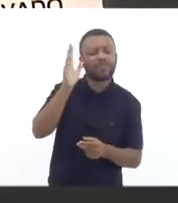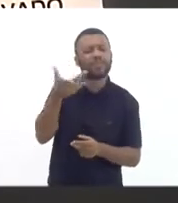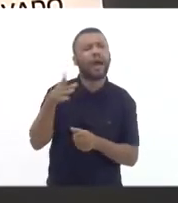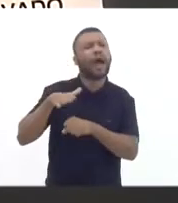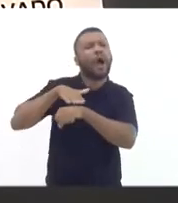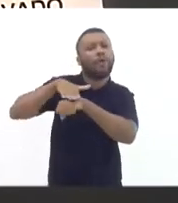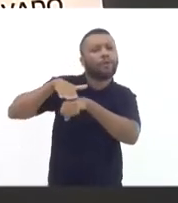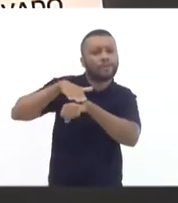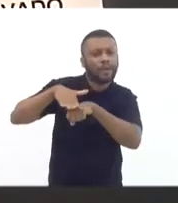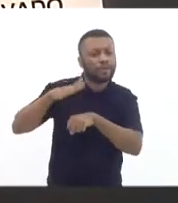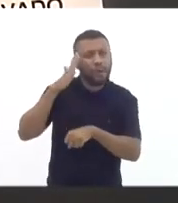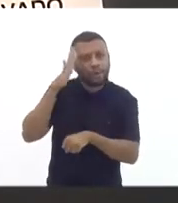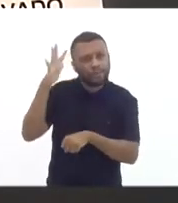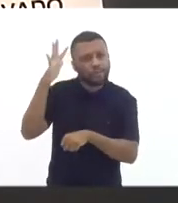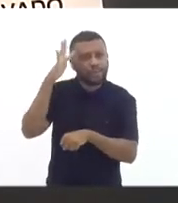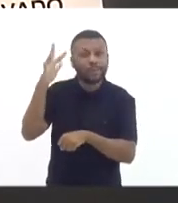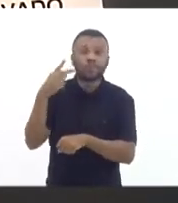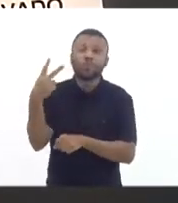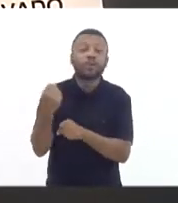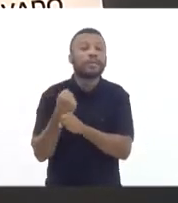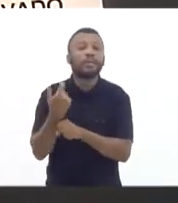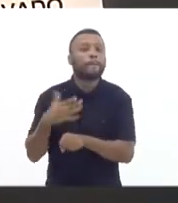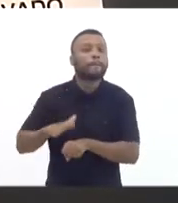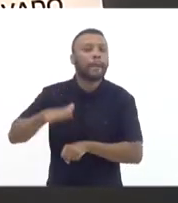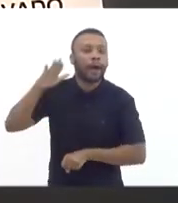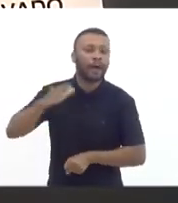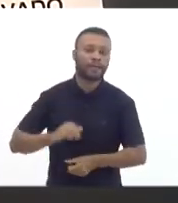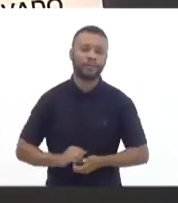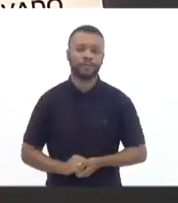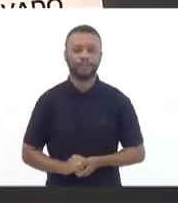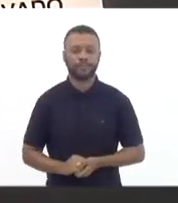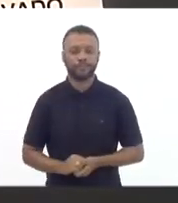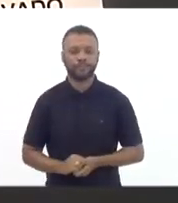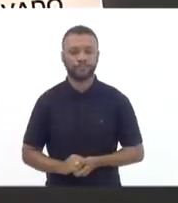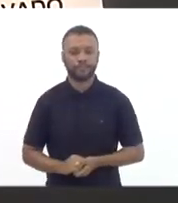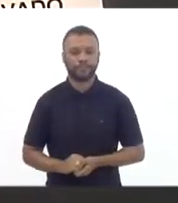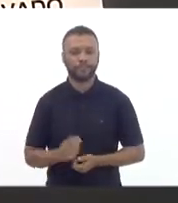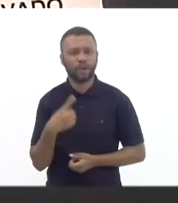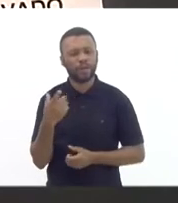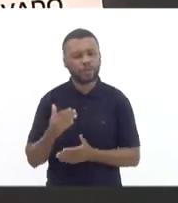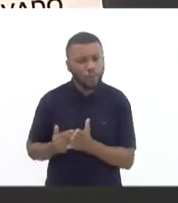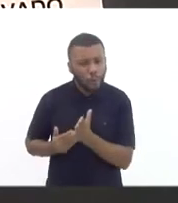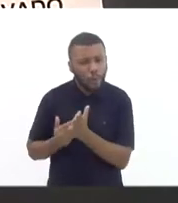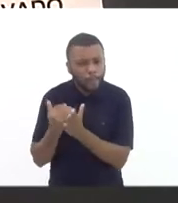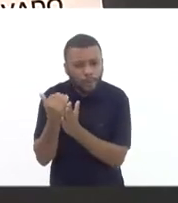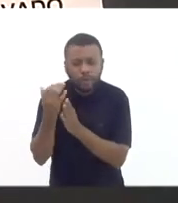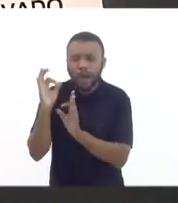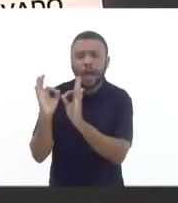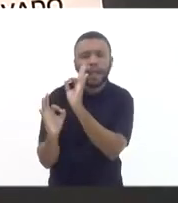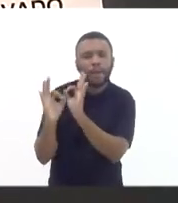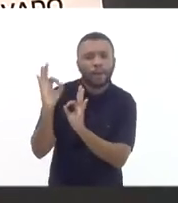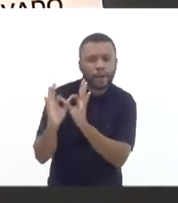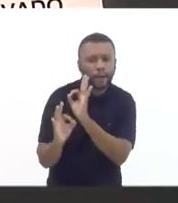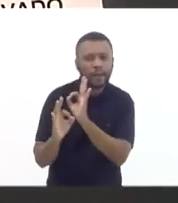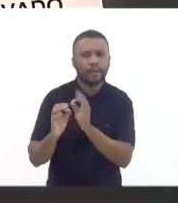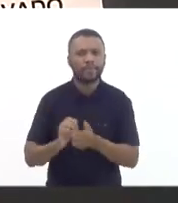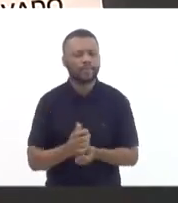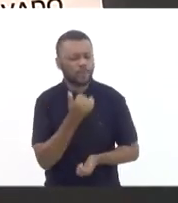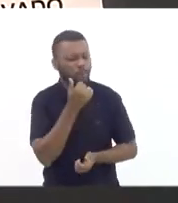o nosso pensamento já está isso há mais de 2 anos, há muito mais de 2 anos, desde quando a gente começou a fazer sobre isso. É caro esse